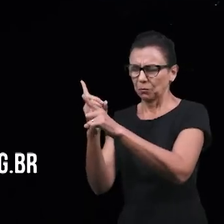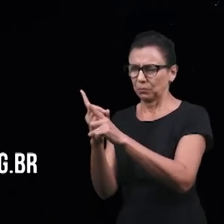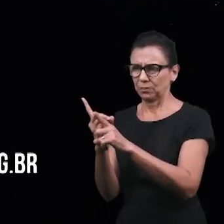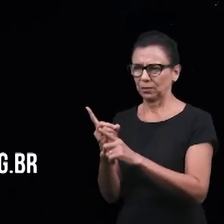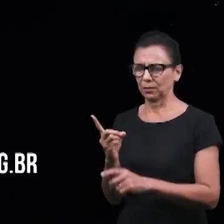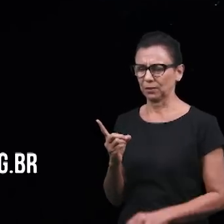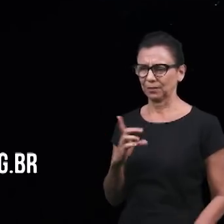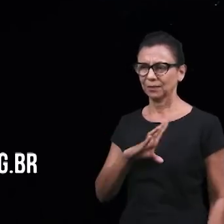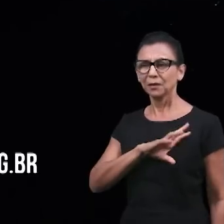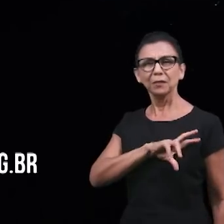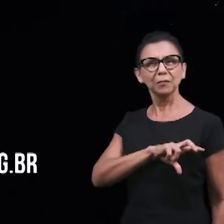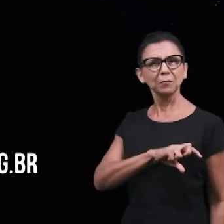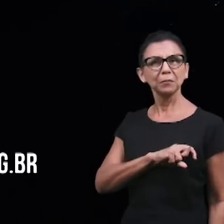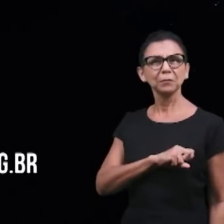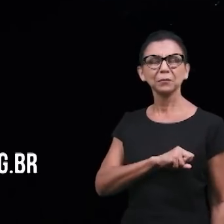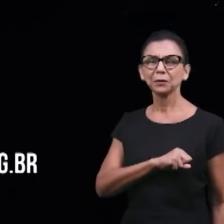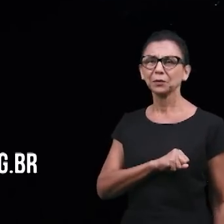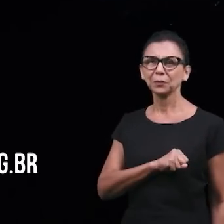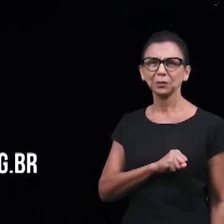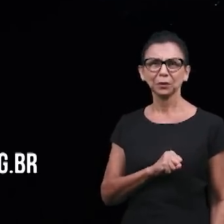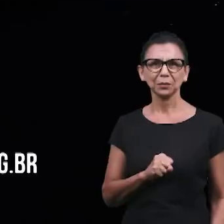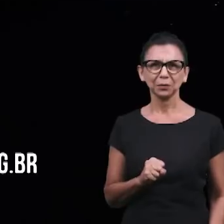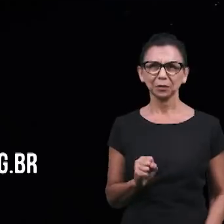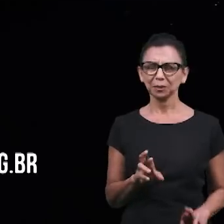amor que sara a